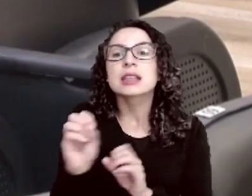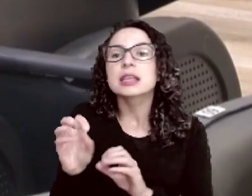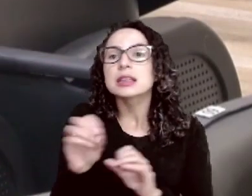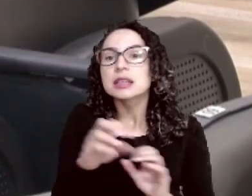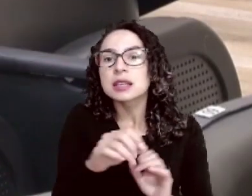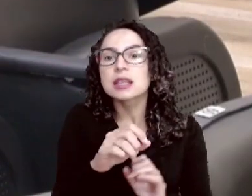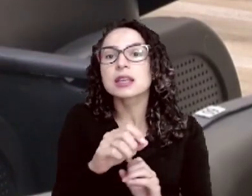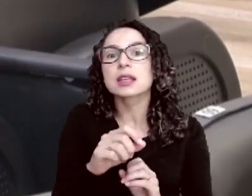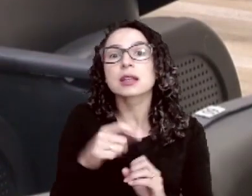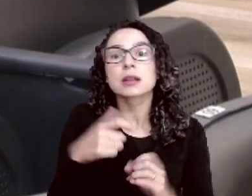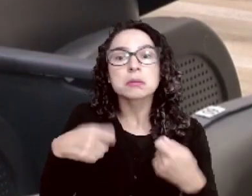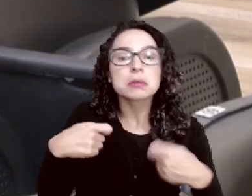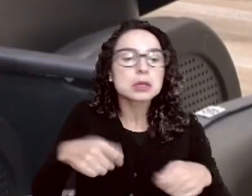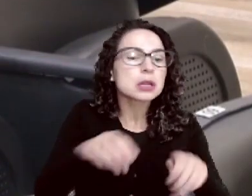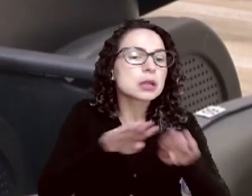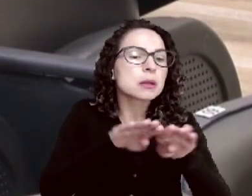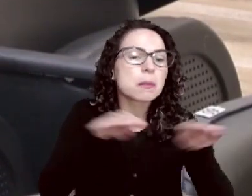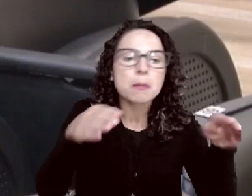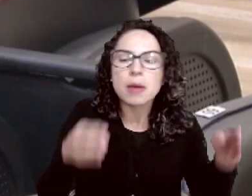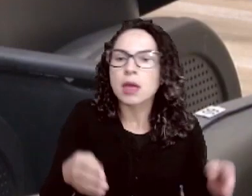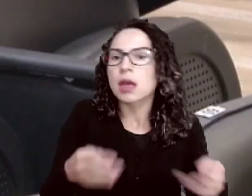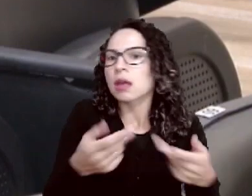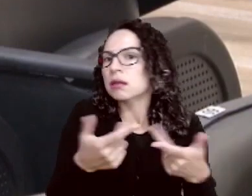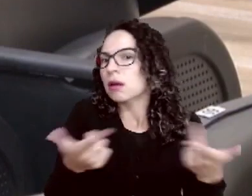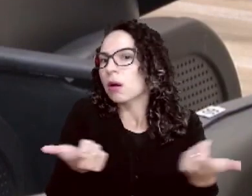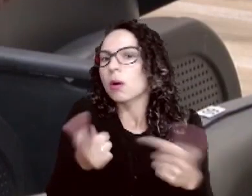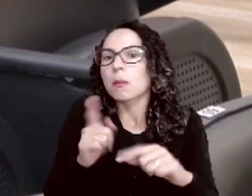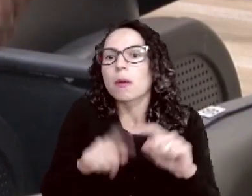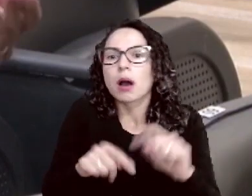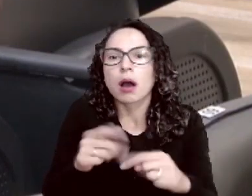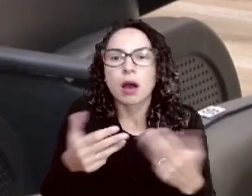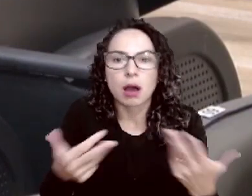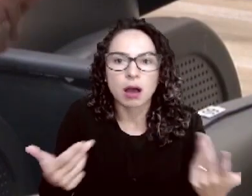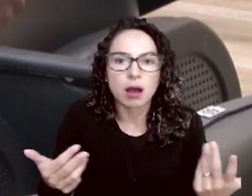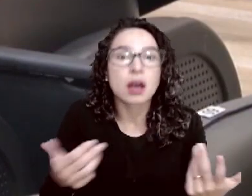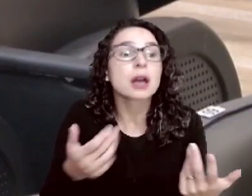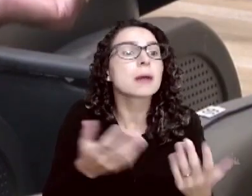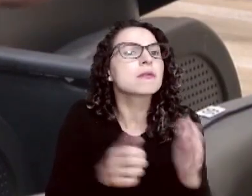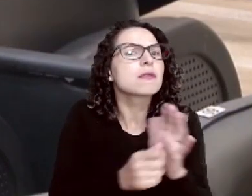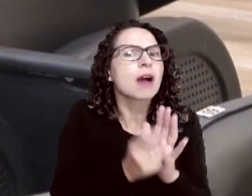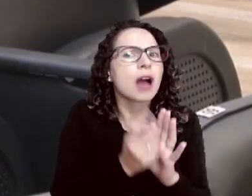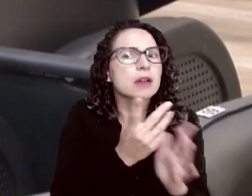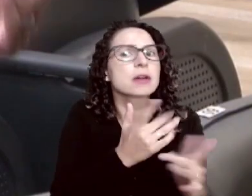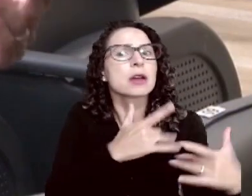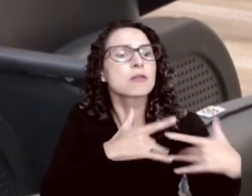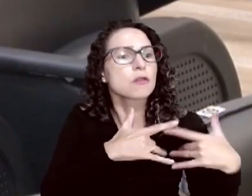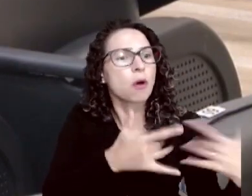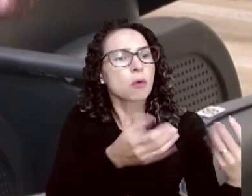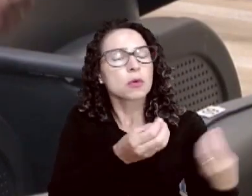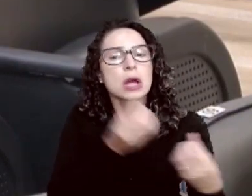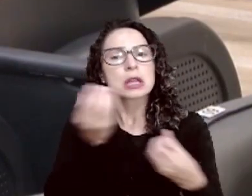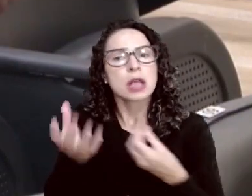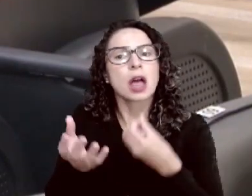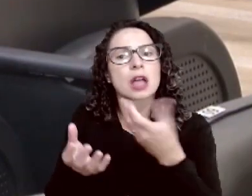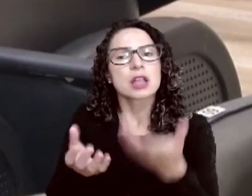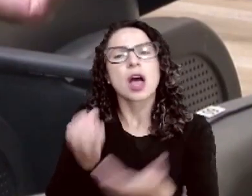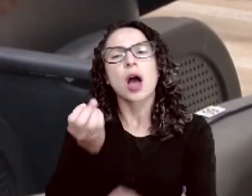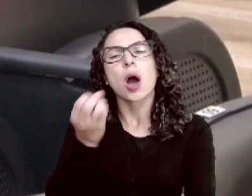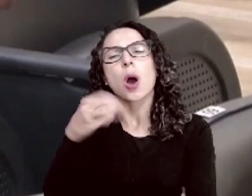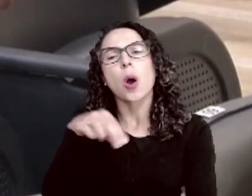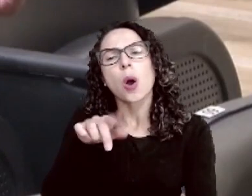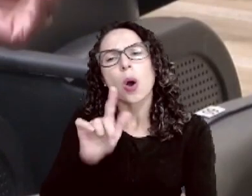de mobiliário. E muitas das vezes foram doados para as igrejas, para ONGs, para